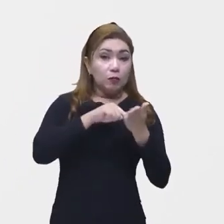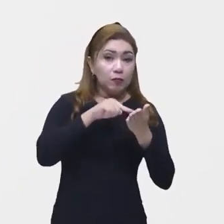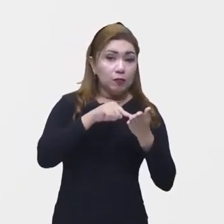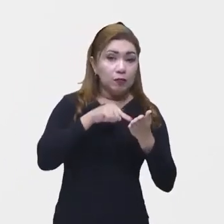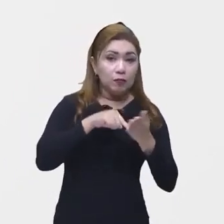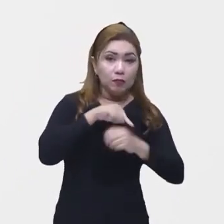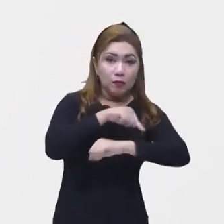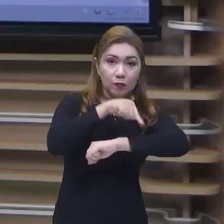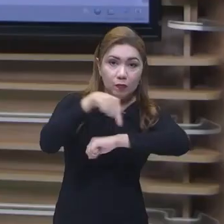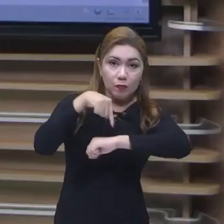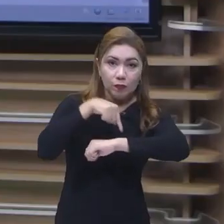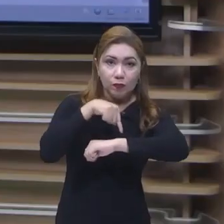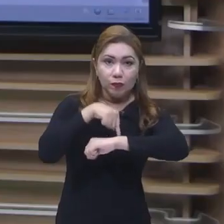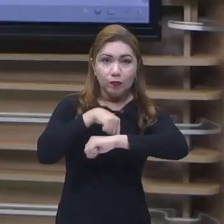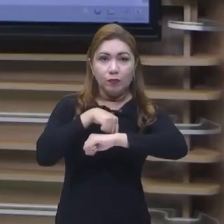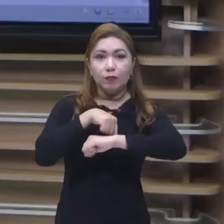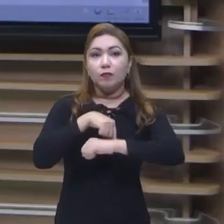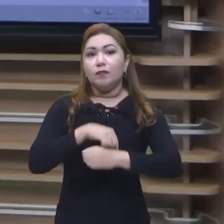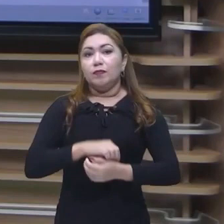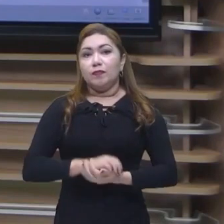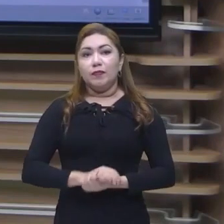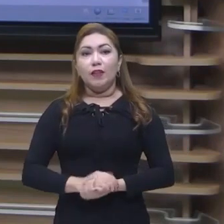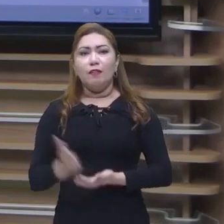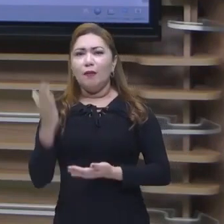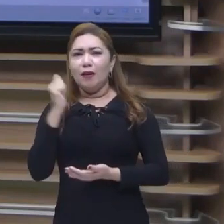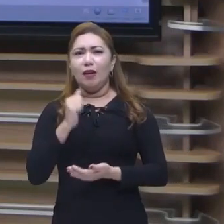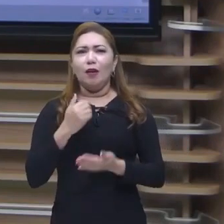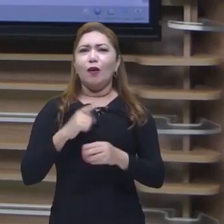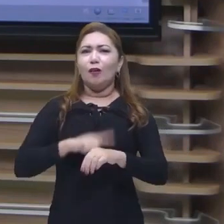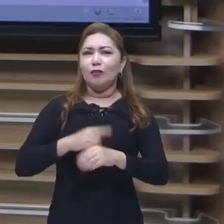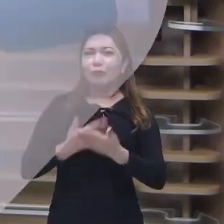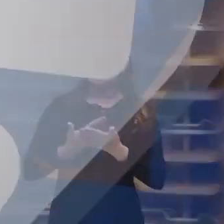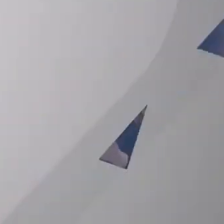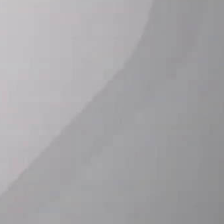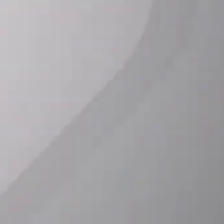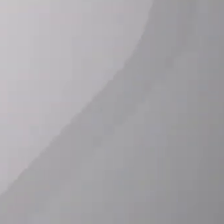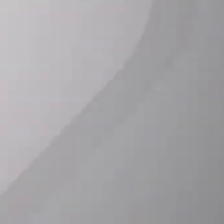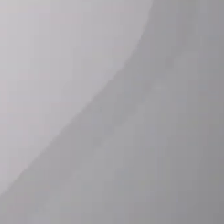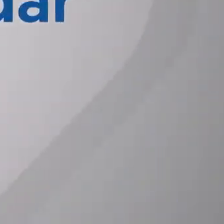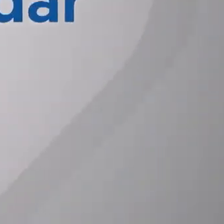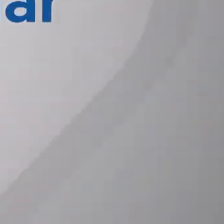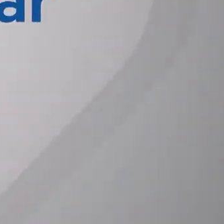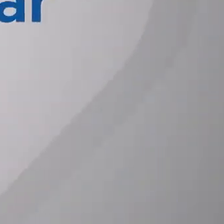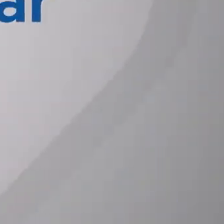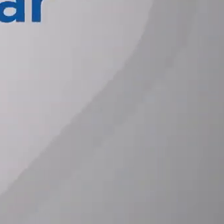analógicos. Então vamos lá, que agora é hora de estudar.